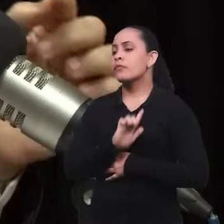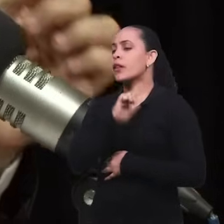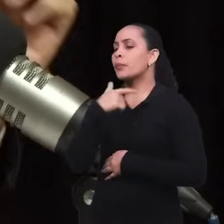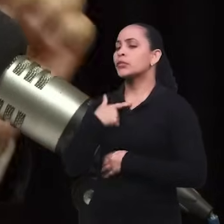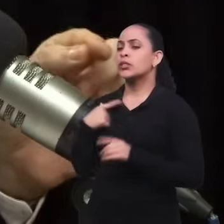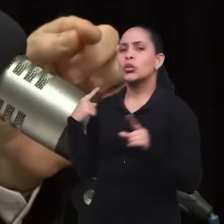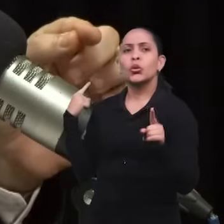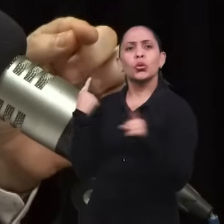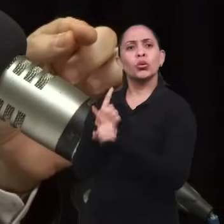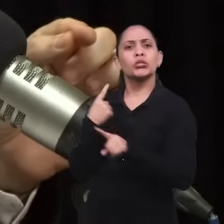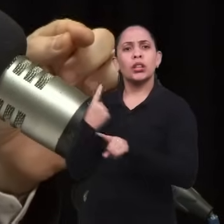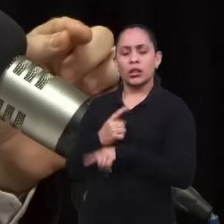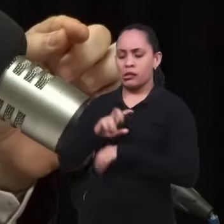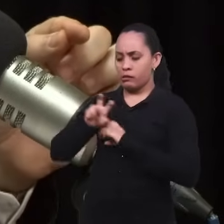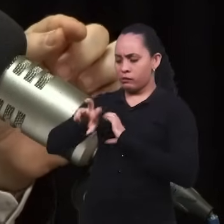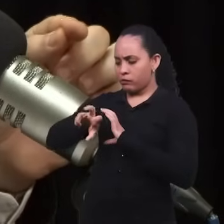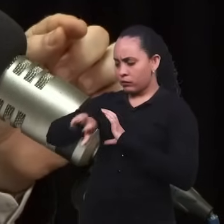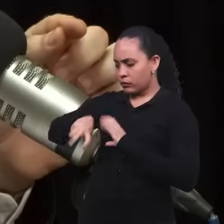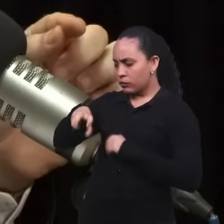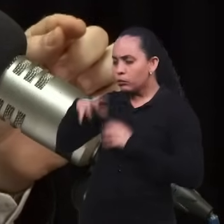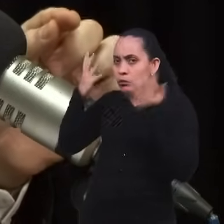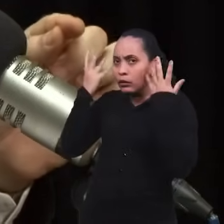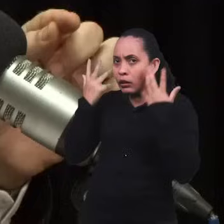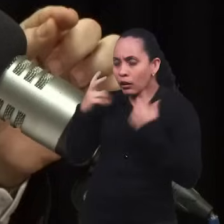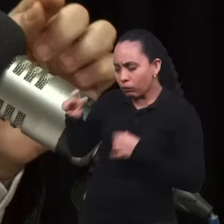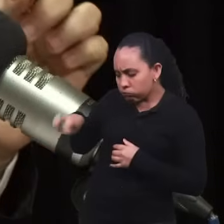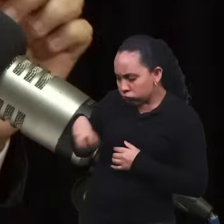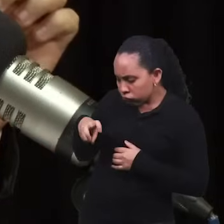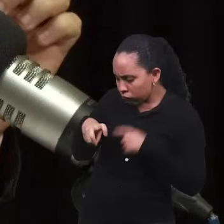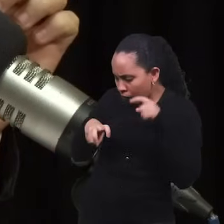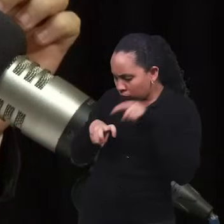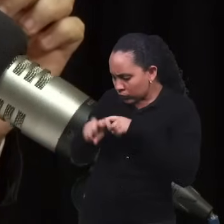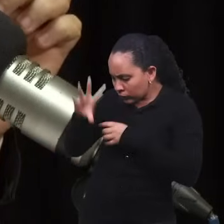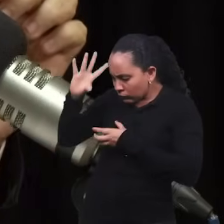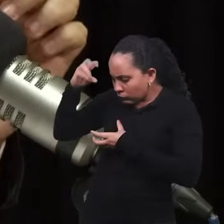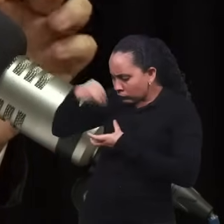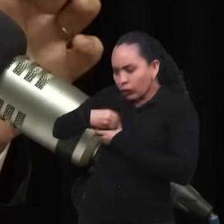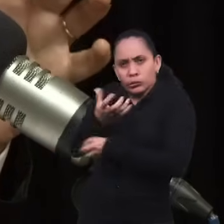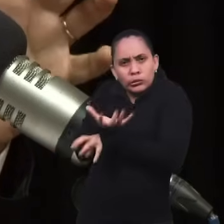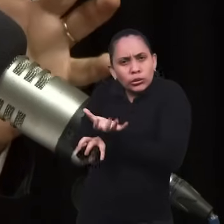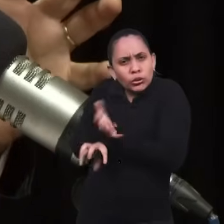ele encontra na carcaça do leão, Sim. não é isso?